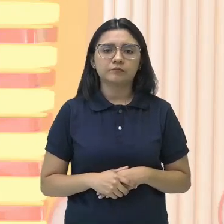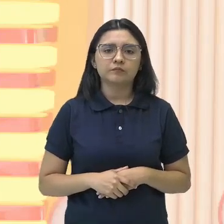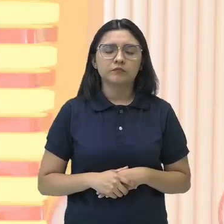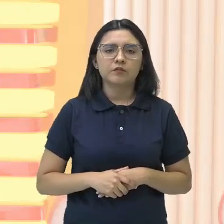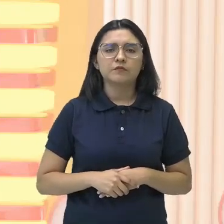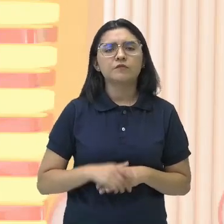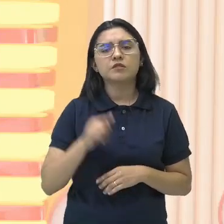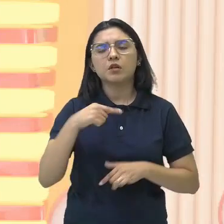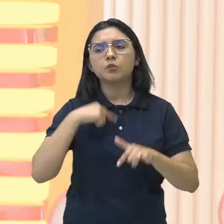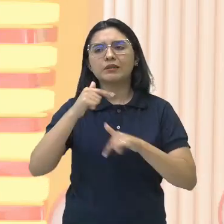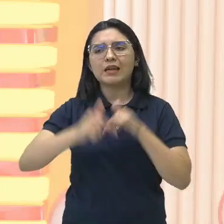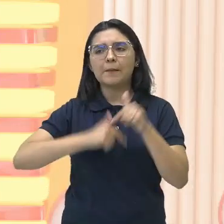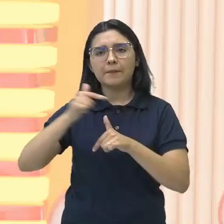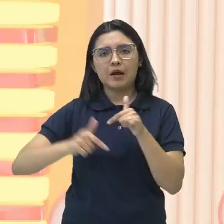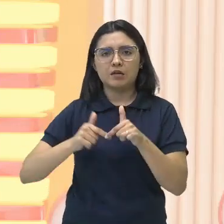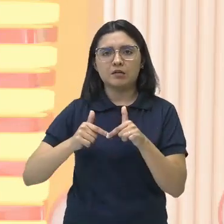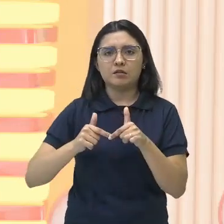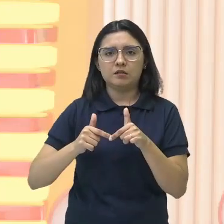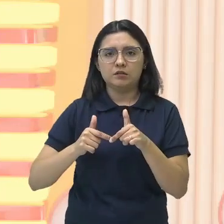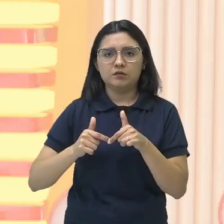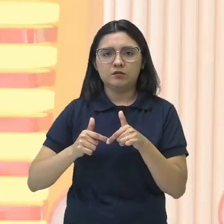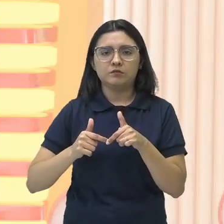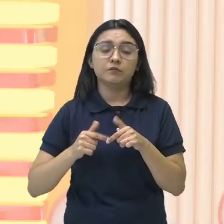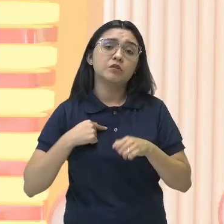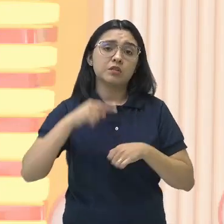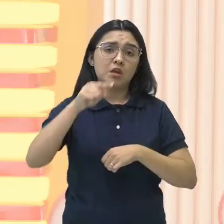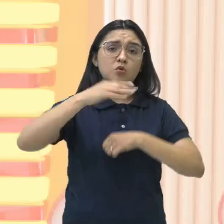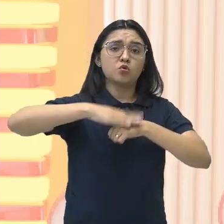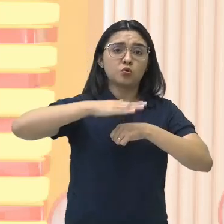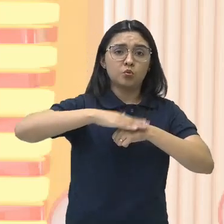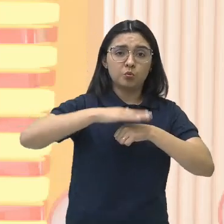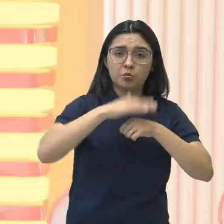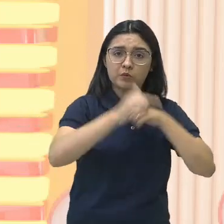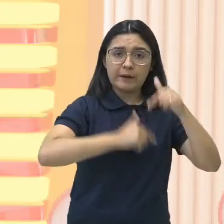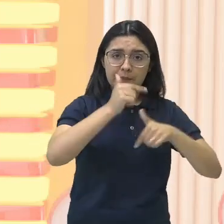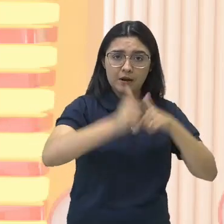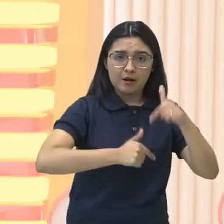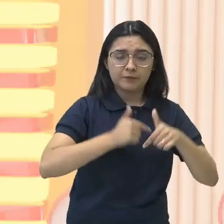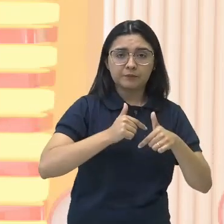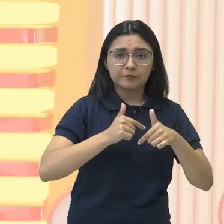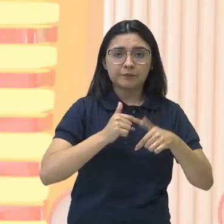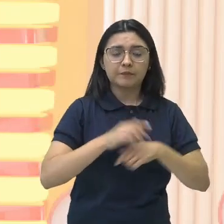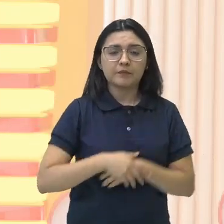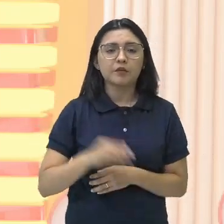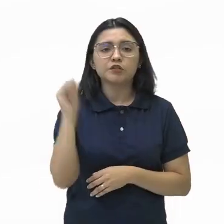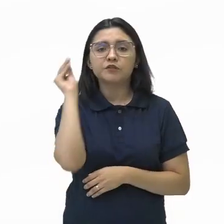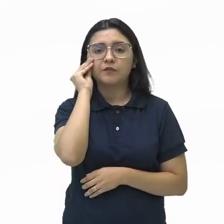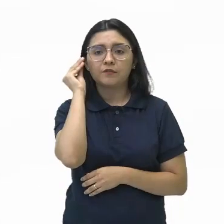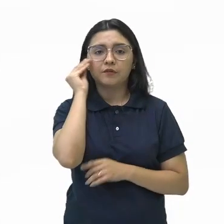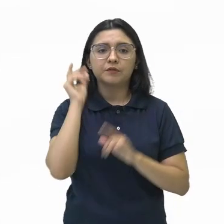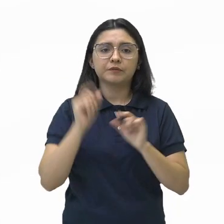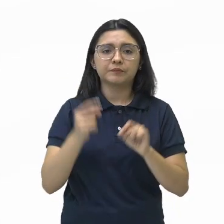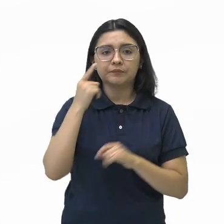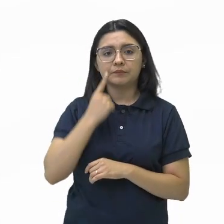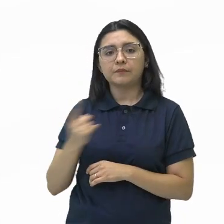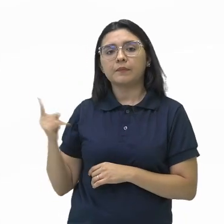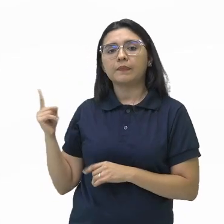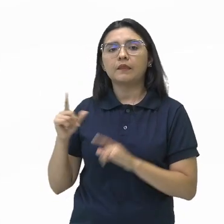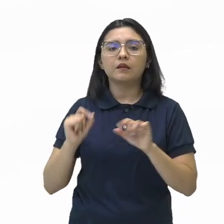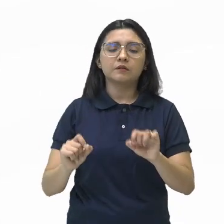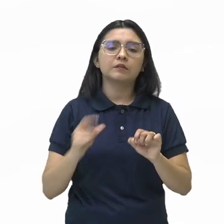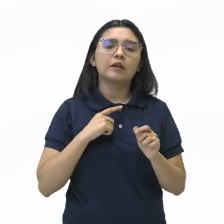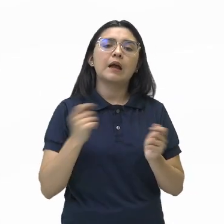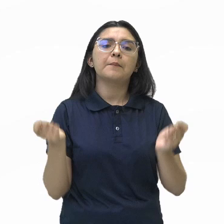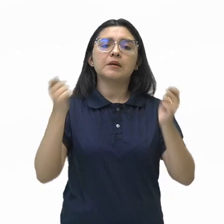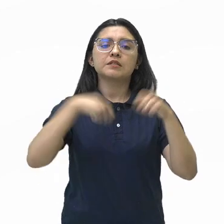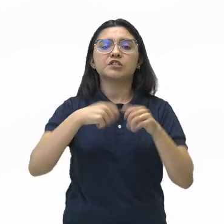não necessariamente trabalha para alguém, você é dono do seu próprio negócio, do seu próprio trabalho, isso que a gente vai ver aí, né, nessa tela aí agora, que é a